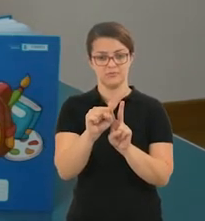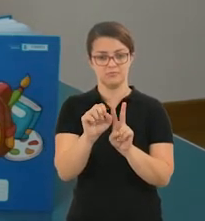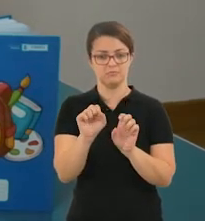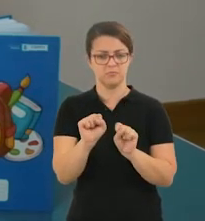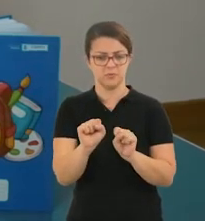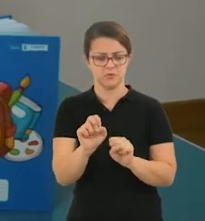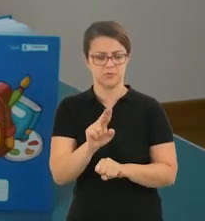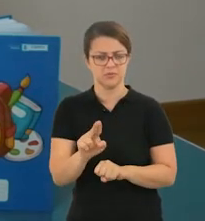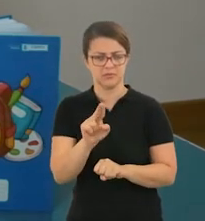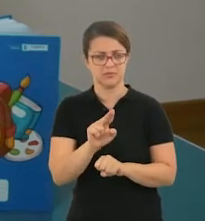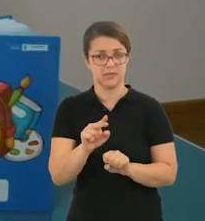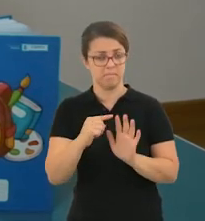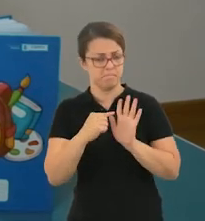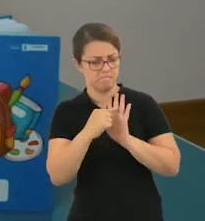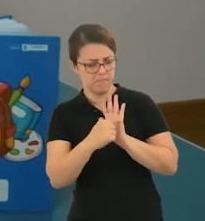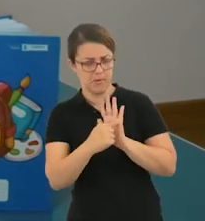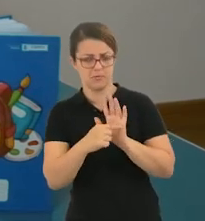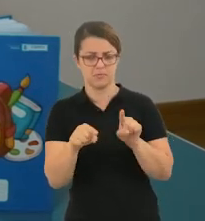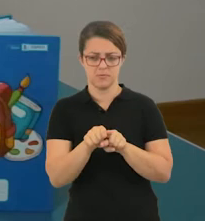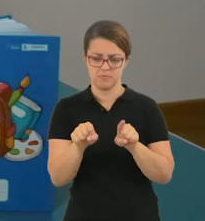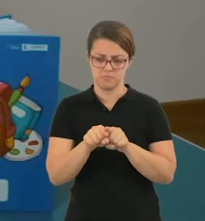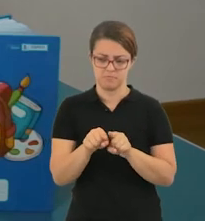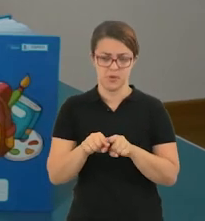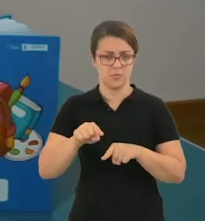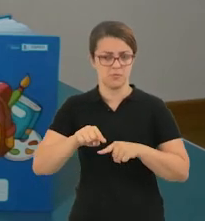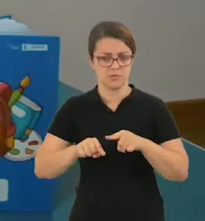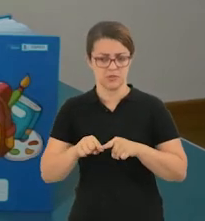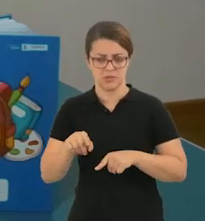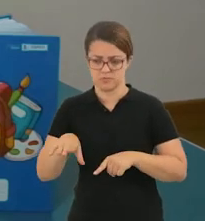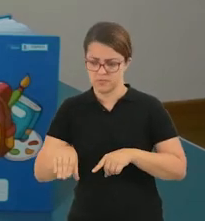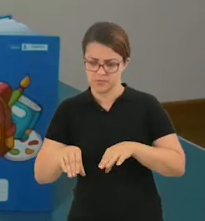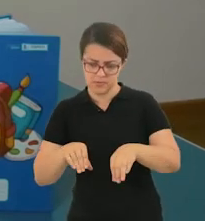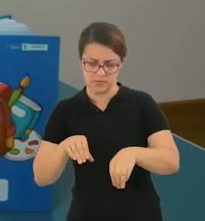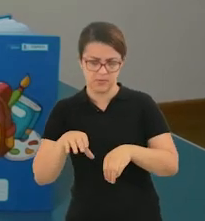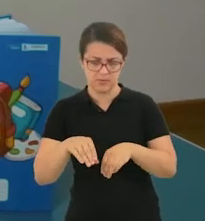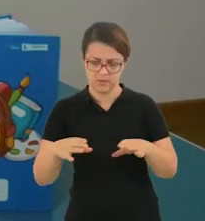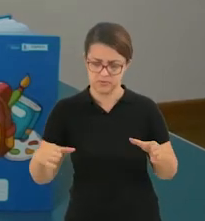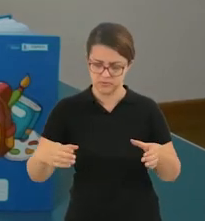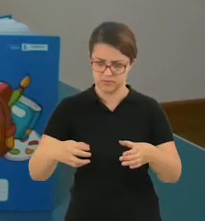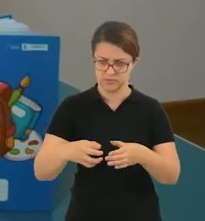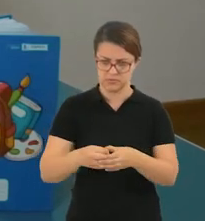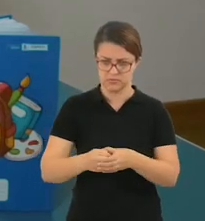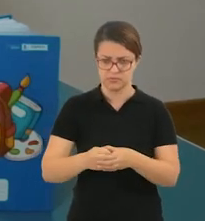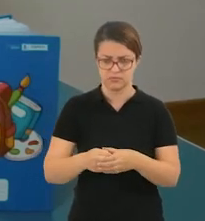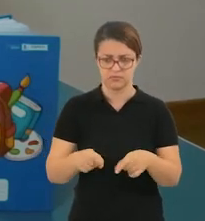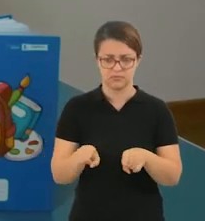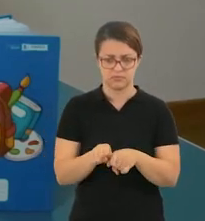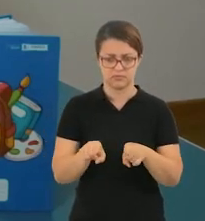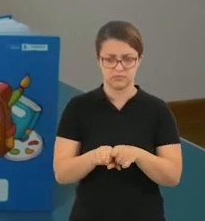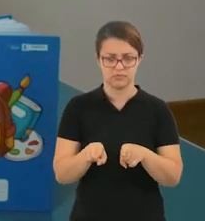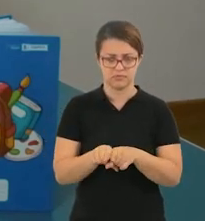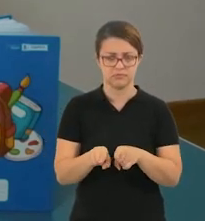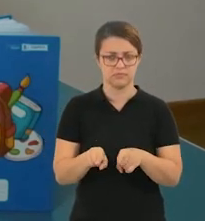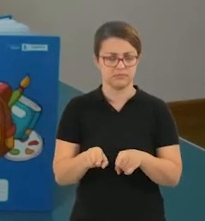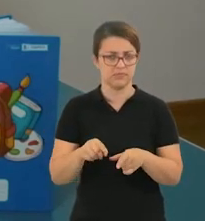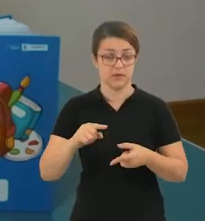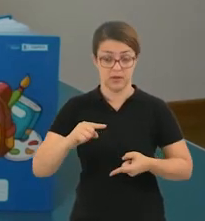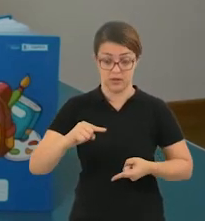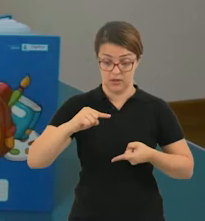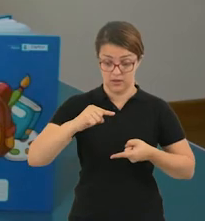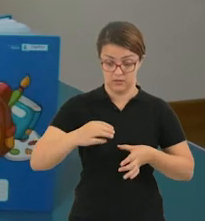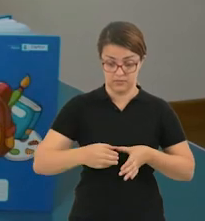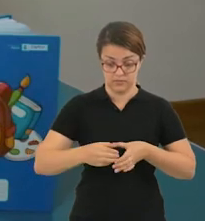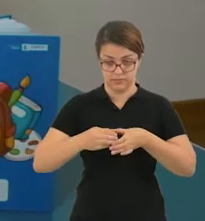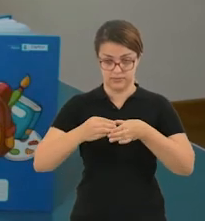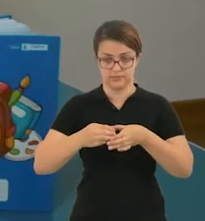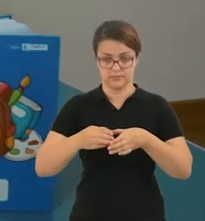para contar em casa. Você pode usar objetos como essas garrafas e essas tampinhas, sendo que as garrafas são maiores, podem